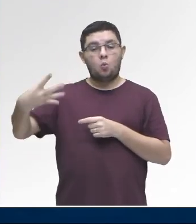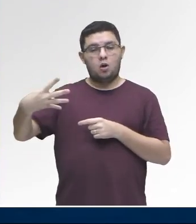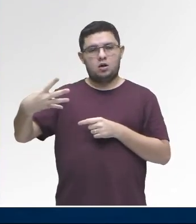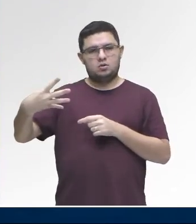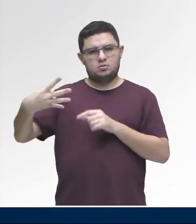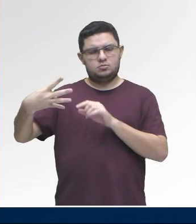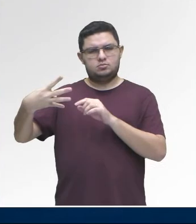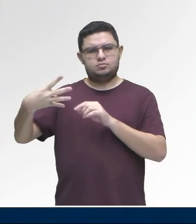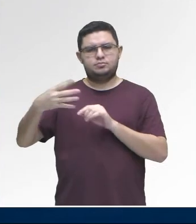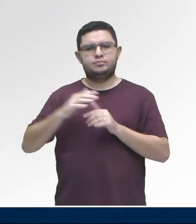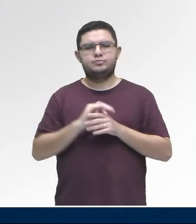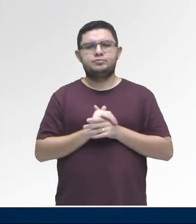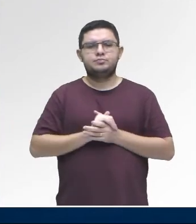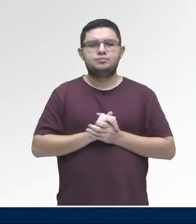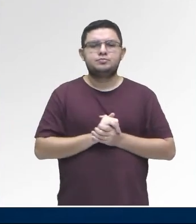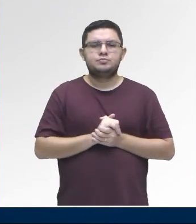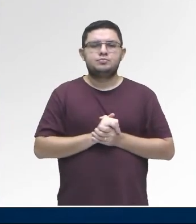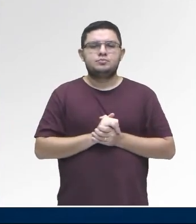HClO4.